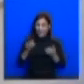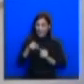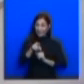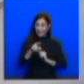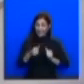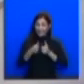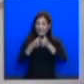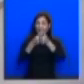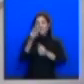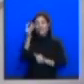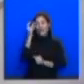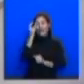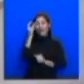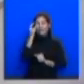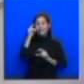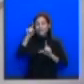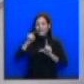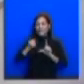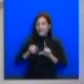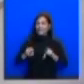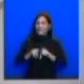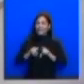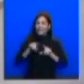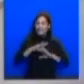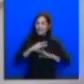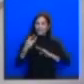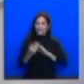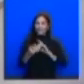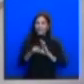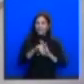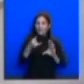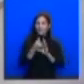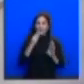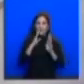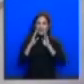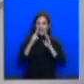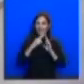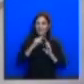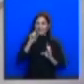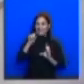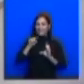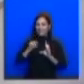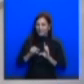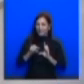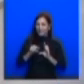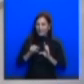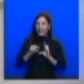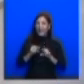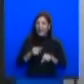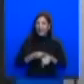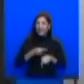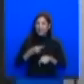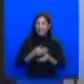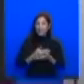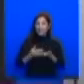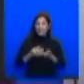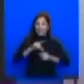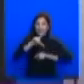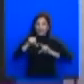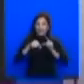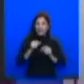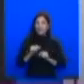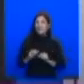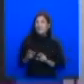Você que nos acompanha ao vivo pela Rede TV e também via os perfis do Facebook e do YouTube da Caixa e da Rede TV. Vamos ao